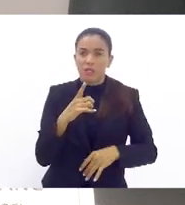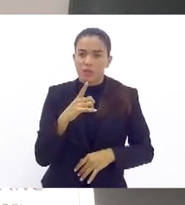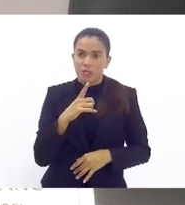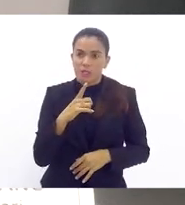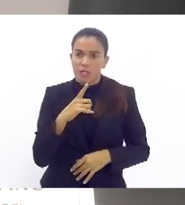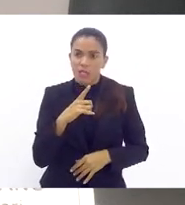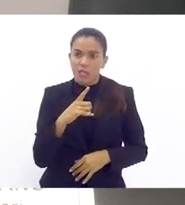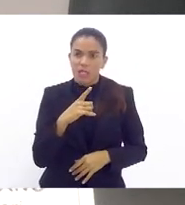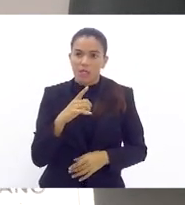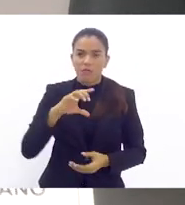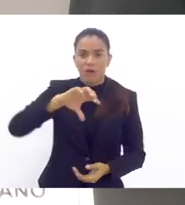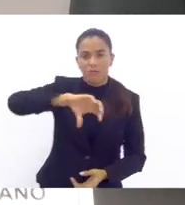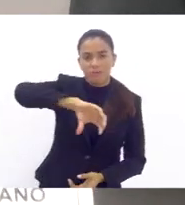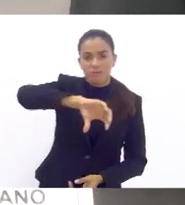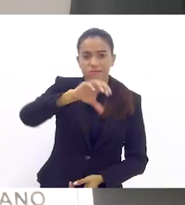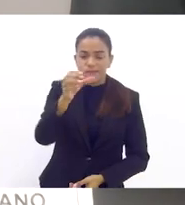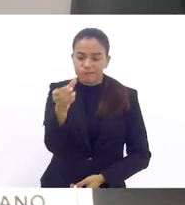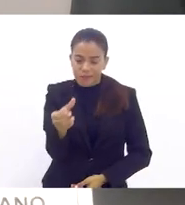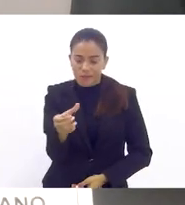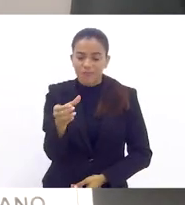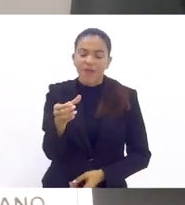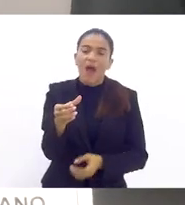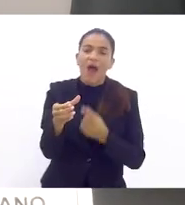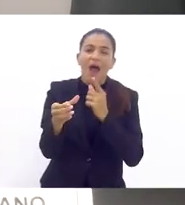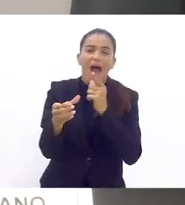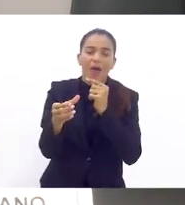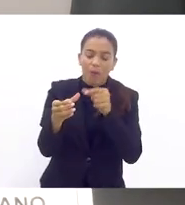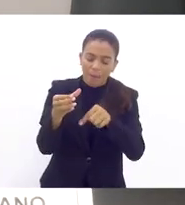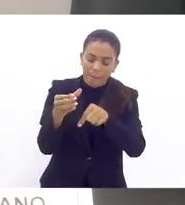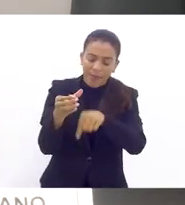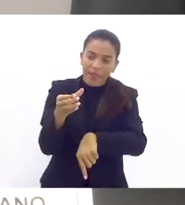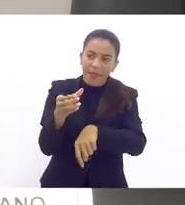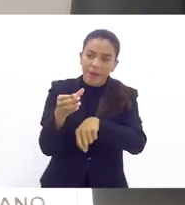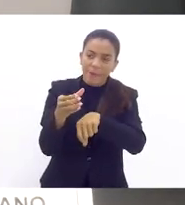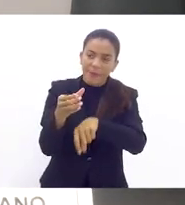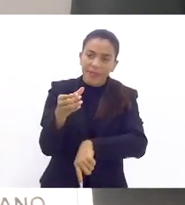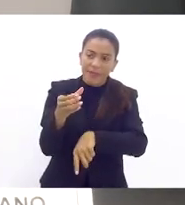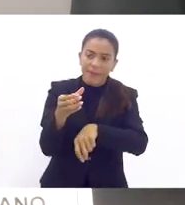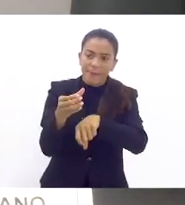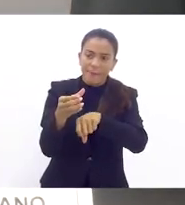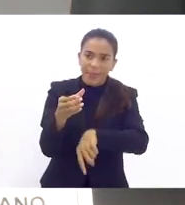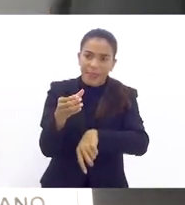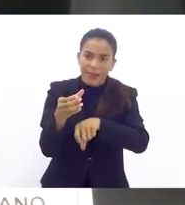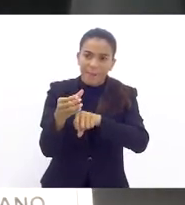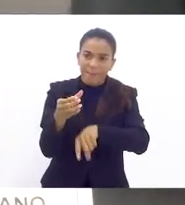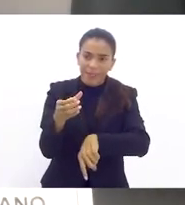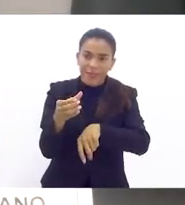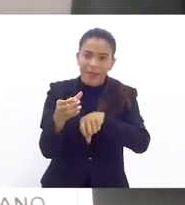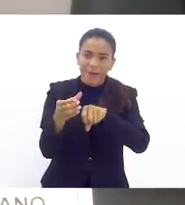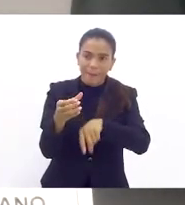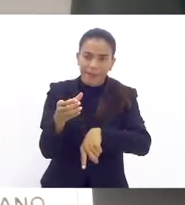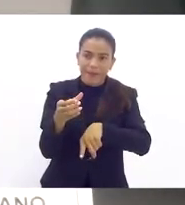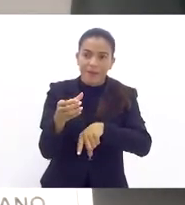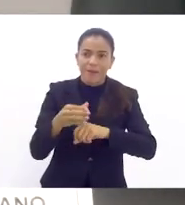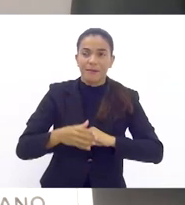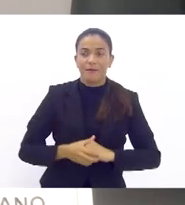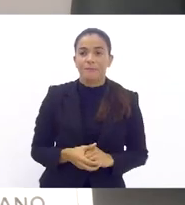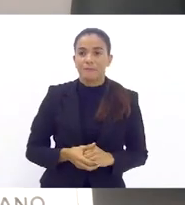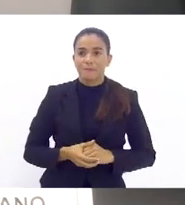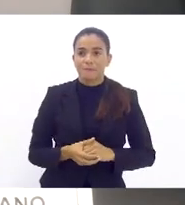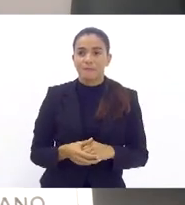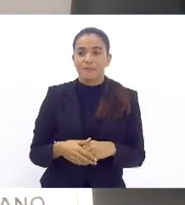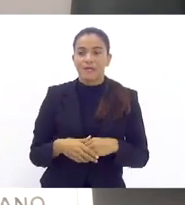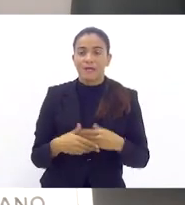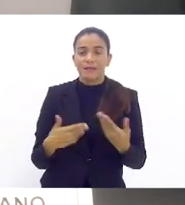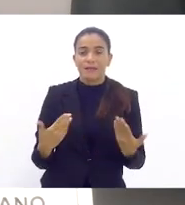ela de cabeça para baixo e ela, então, vazava alguma coisa na tampa, ou seja, tinha sido mal lacrada, né, mal fechada.